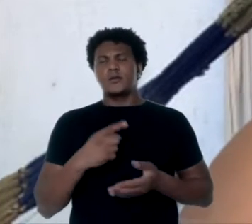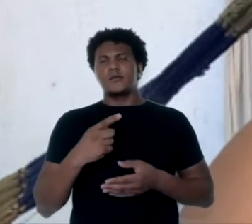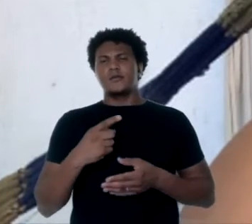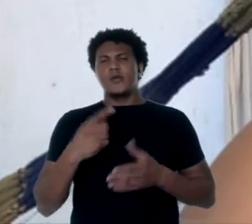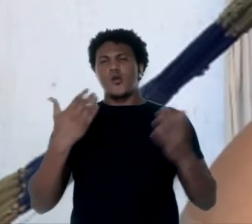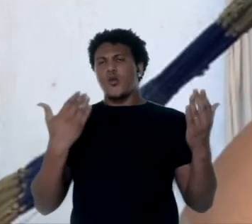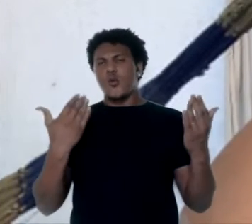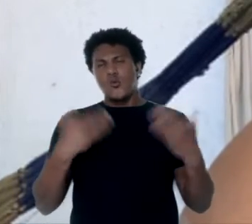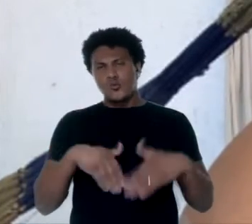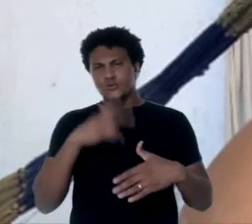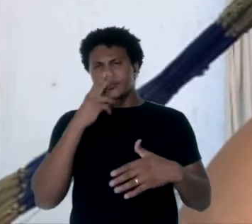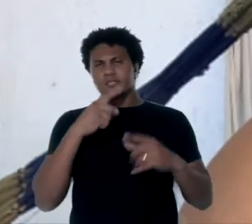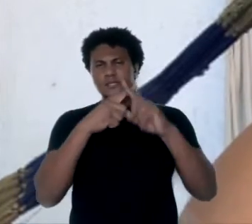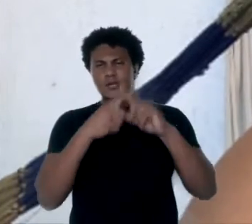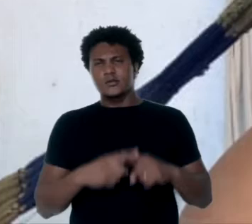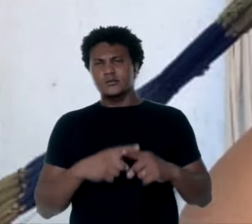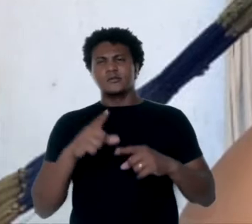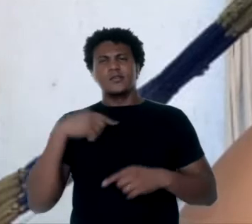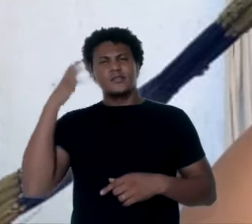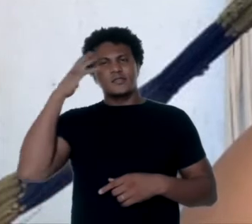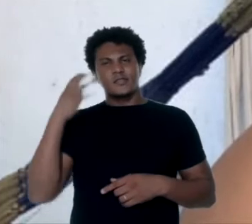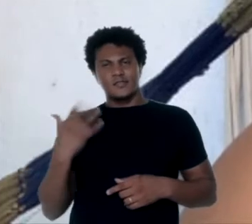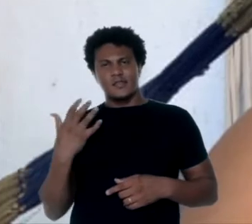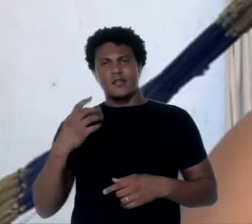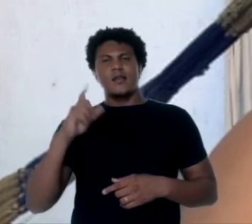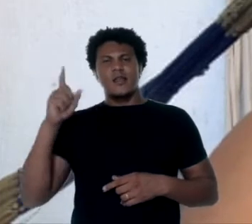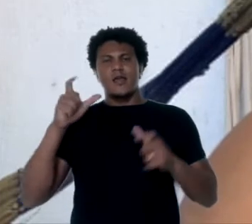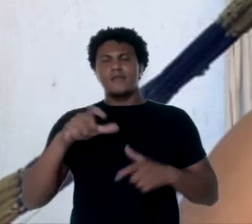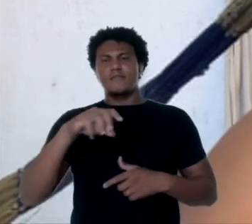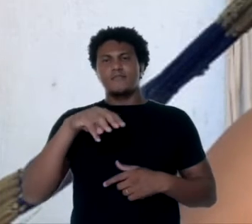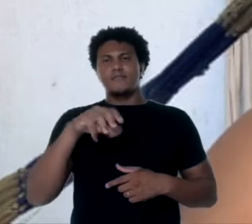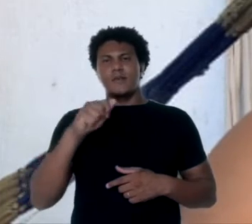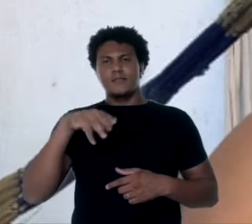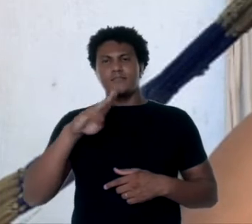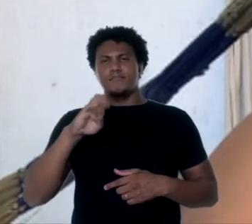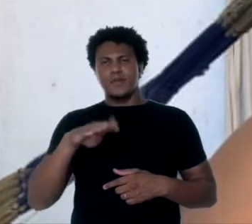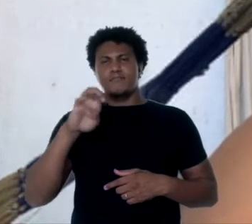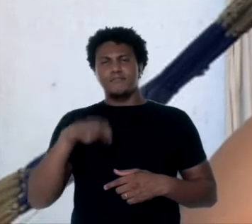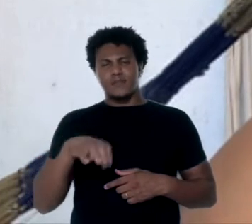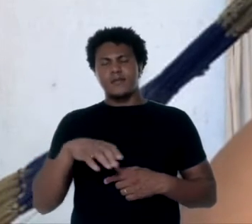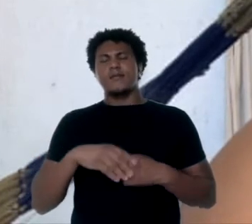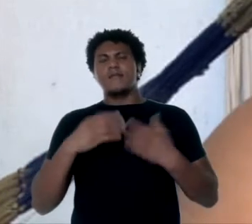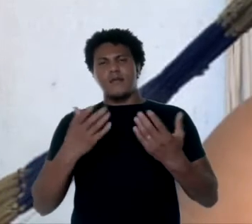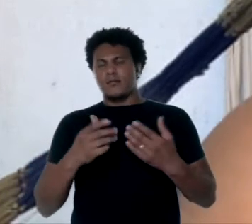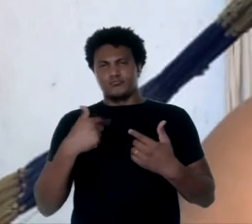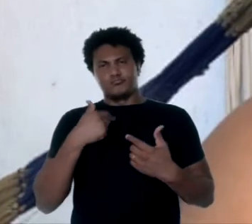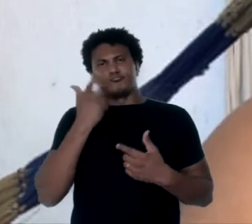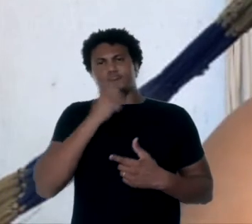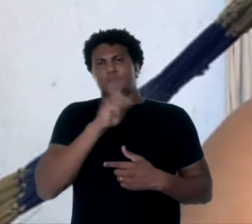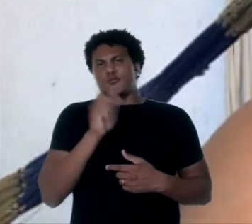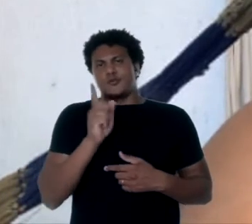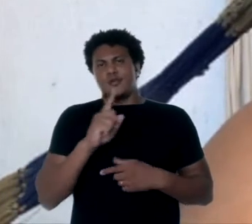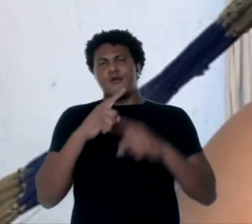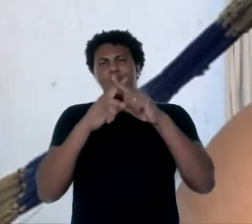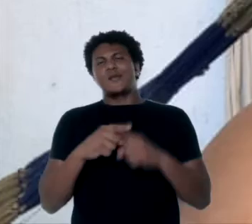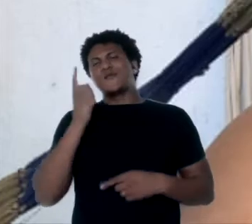no concurso, no primeiro concurso dos Novos Talentos da Transvirada das Travestidas lá no Mambembe, final do Mambembe. E